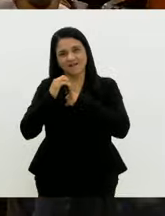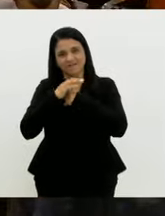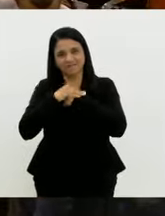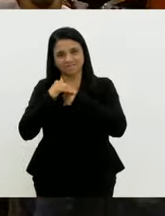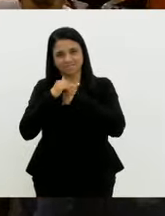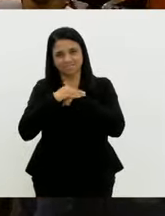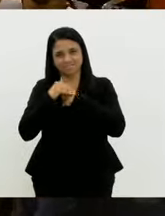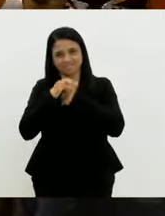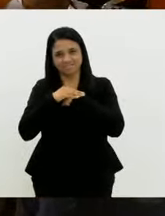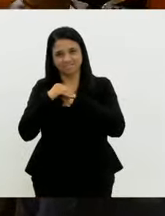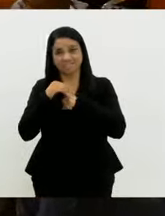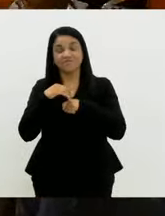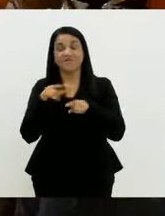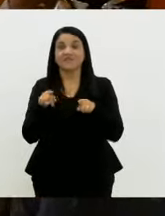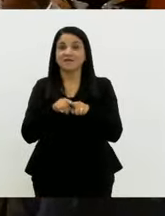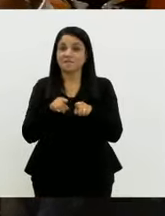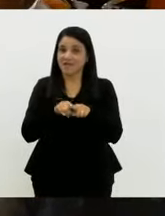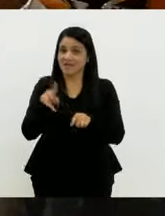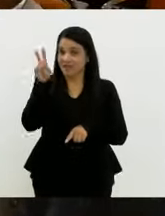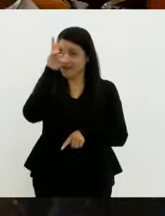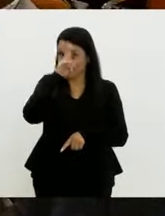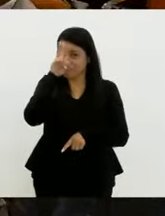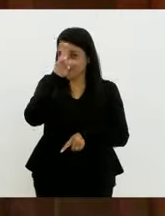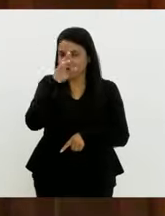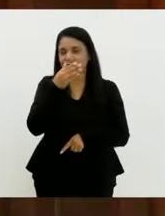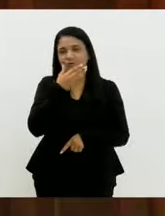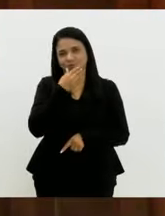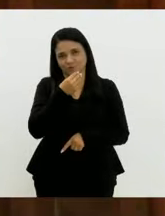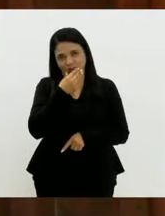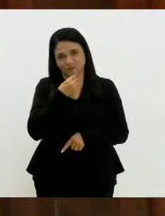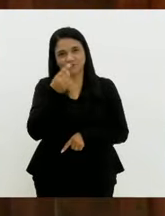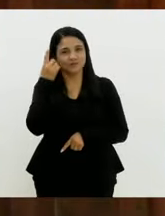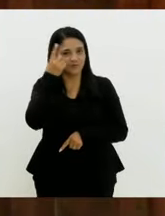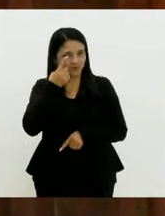deixando de lembrar também dos deputados.